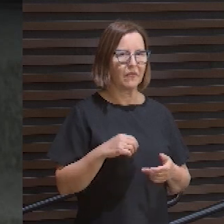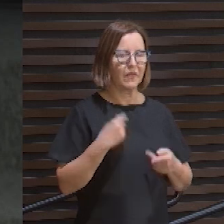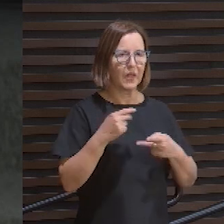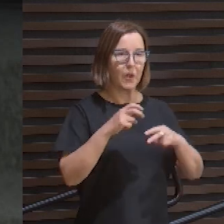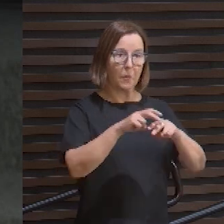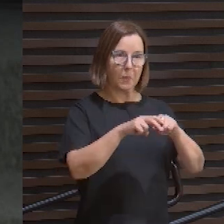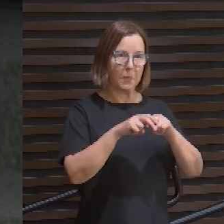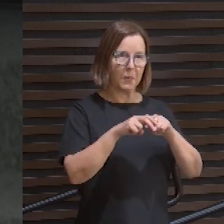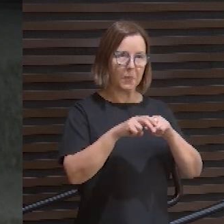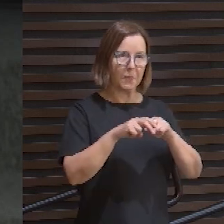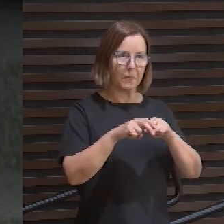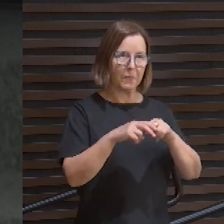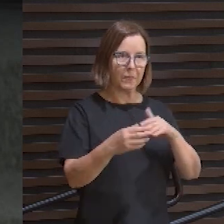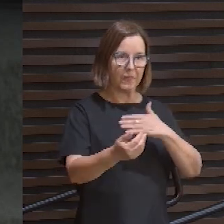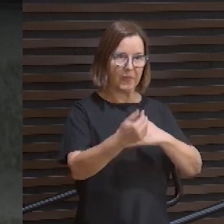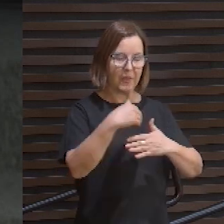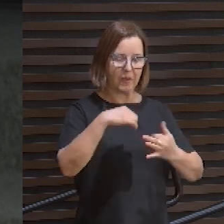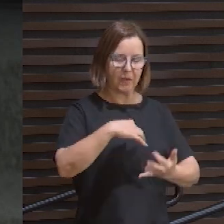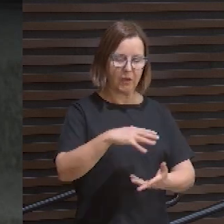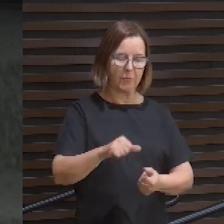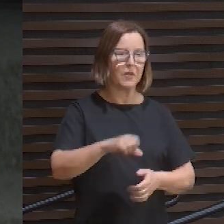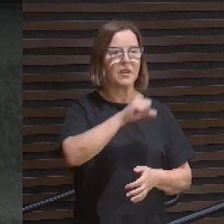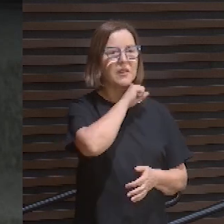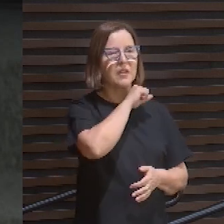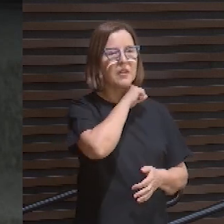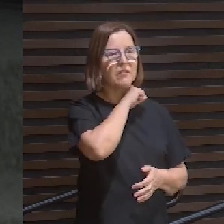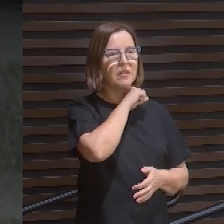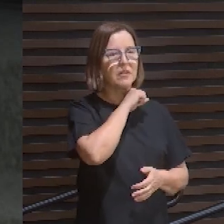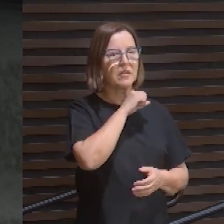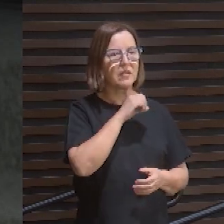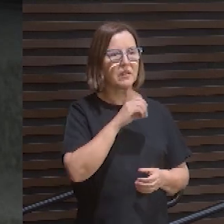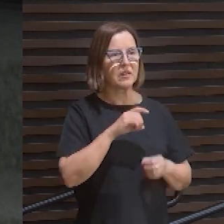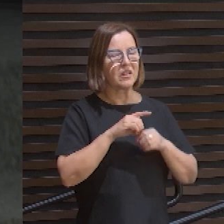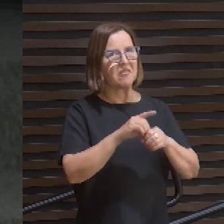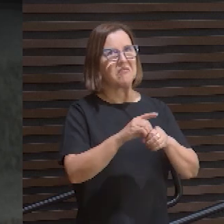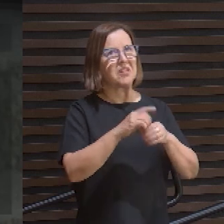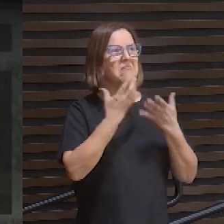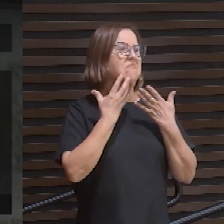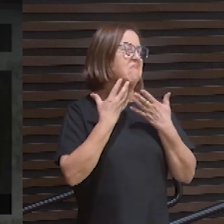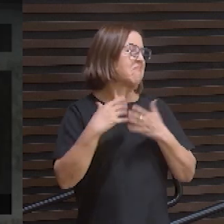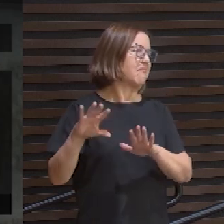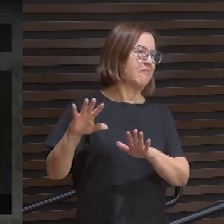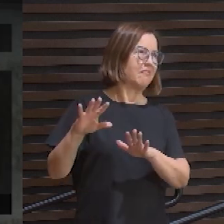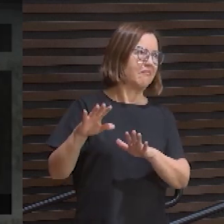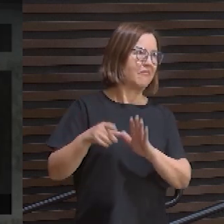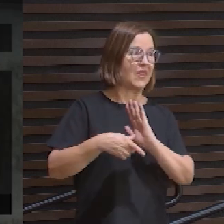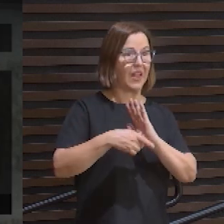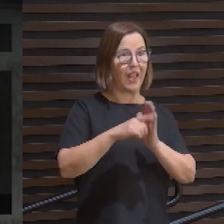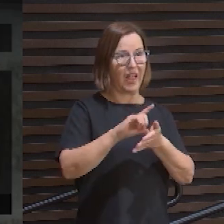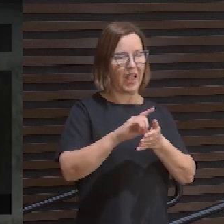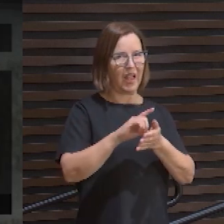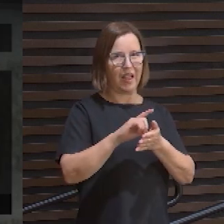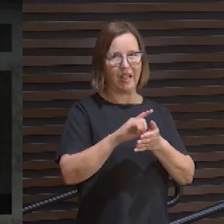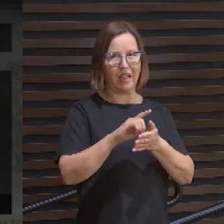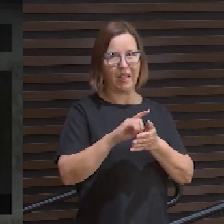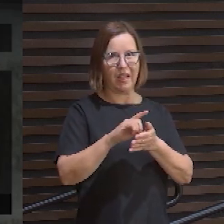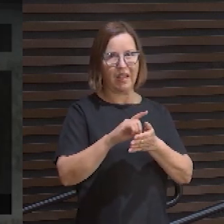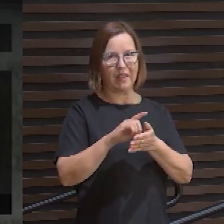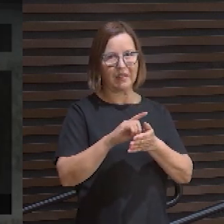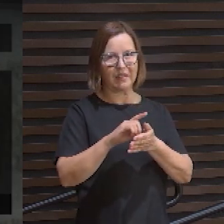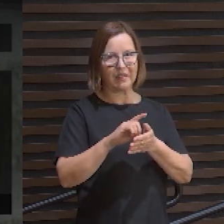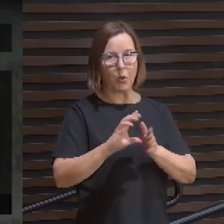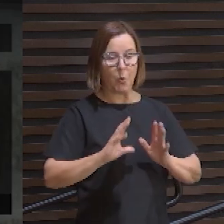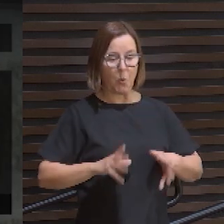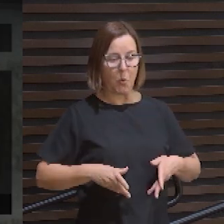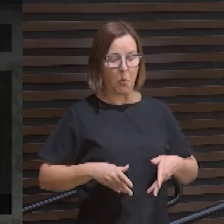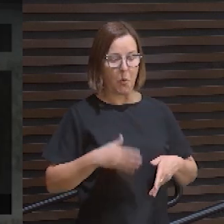entrar no mundo, sacrifício e oferta não quiseste, antes um corpo me